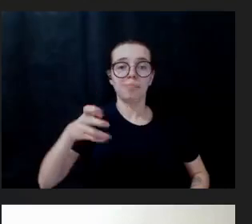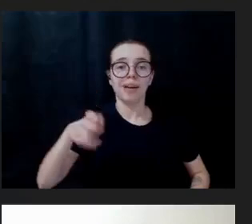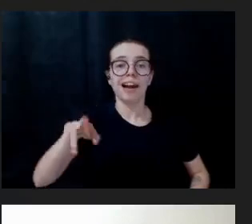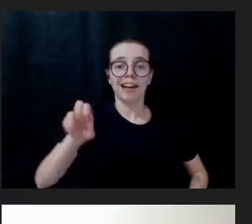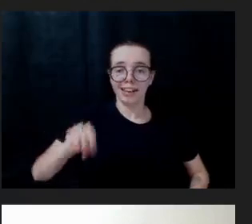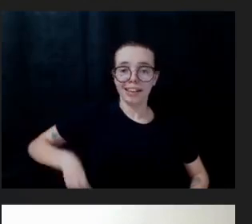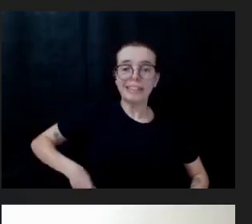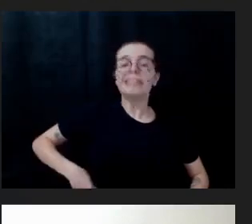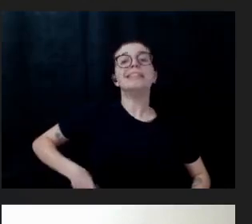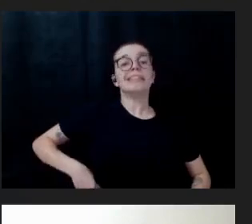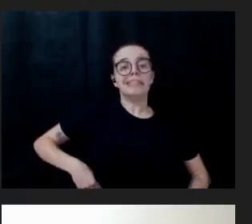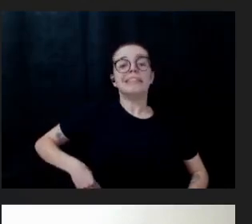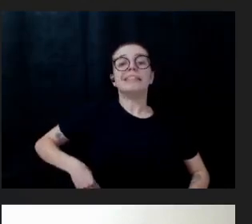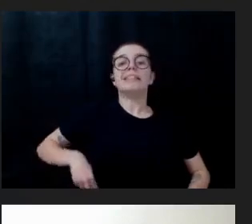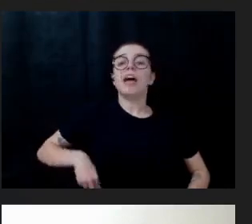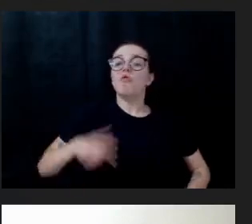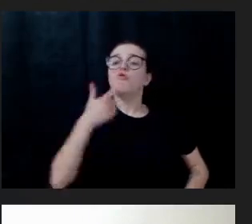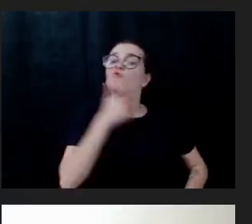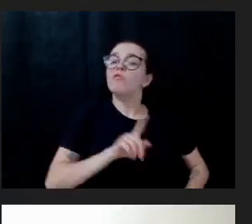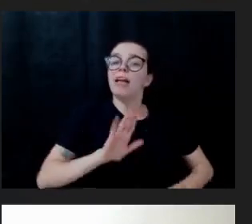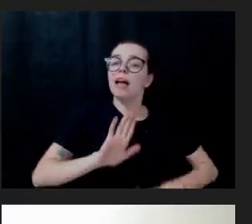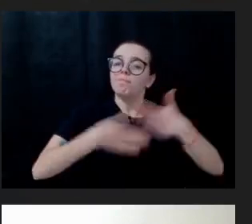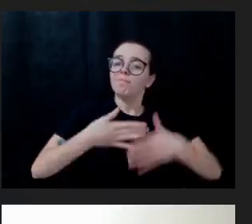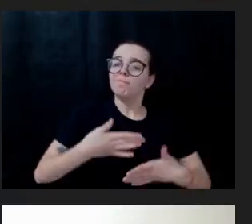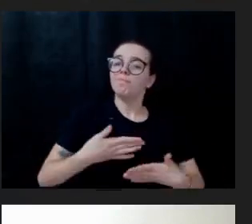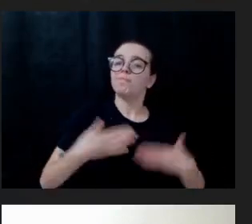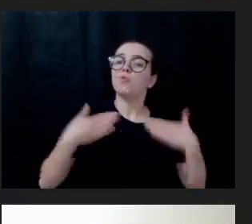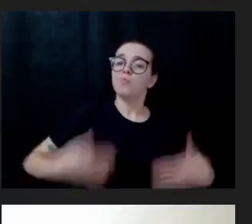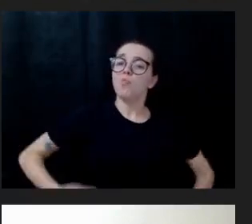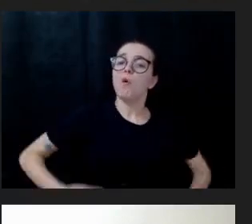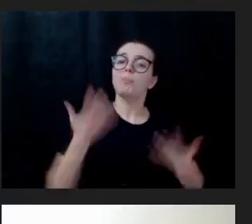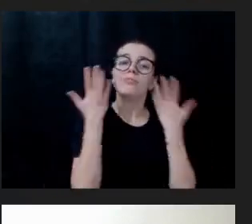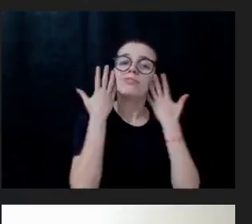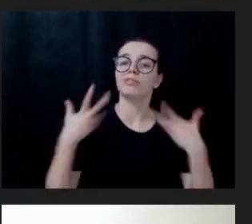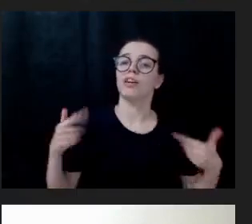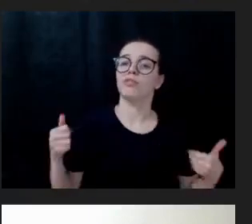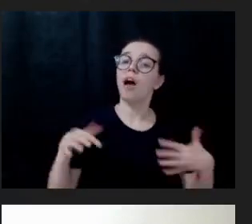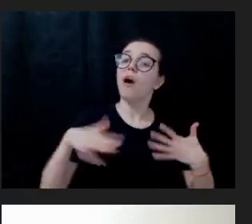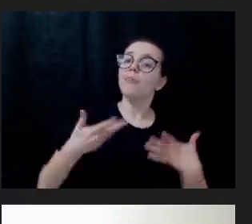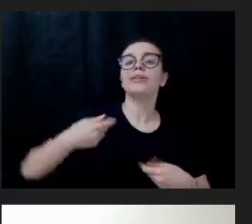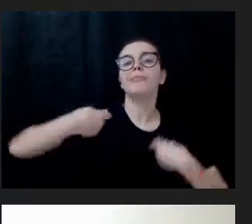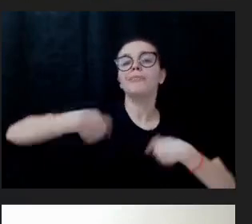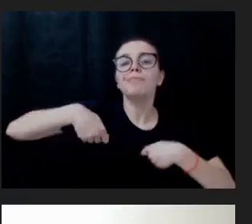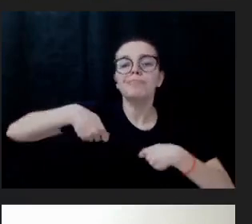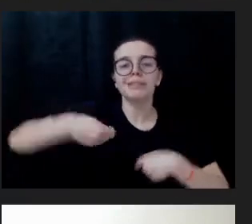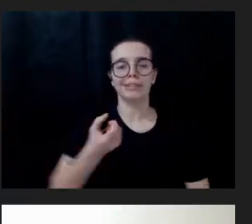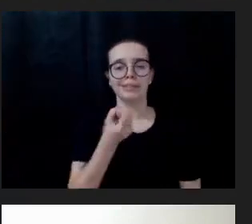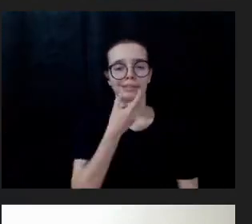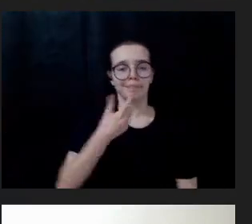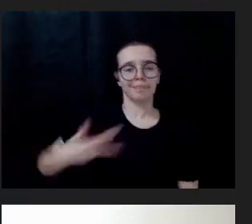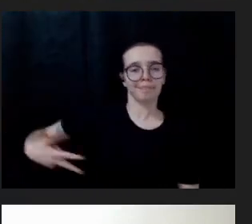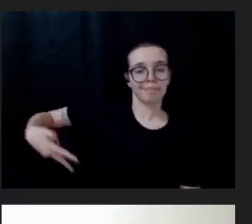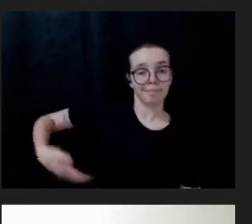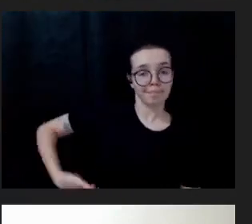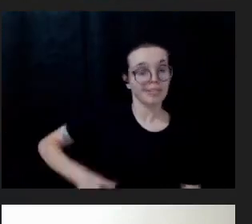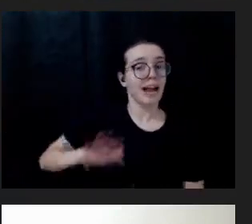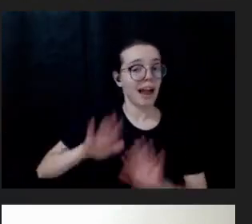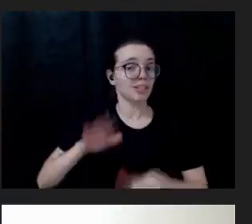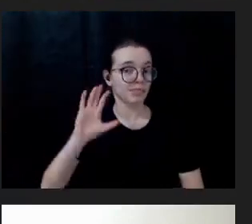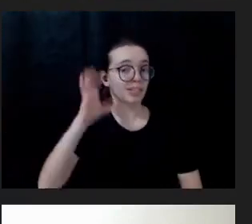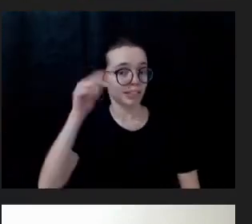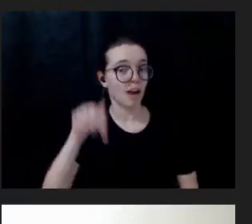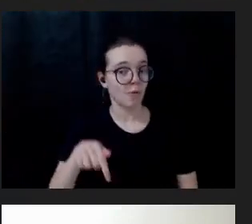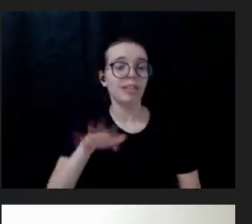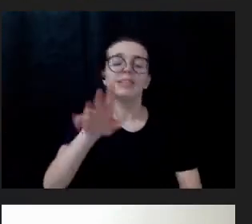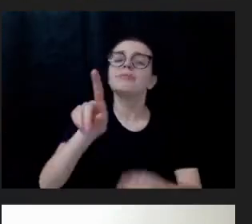tomar insulina. Acontece com pessoas magras, né? E a pressão alta também.